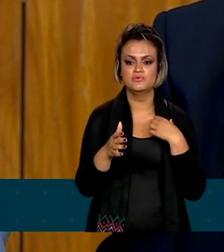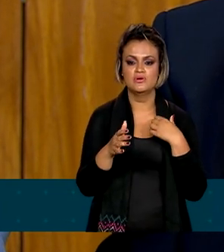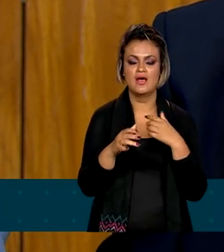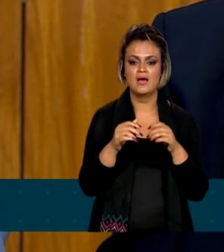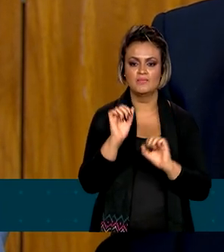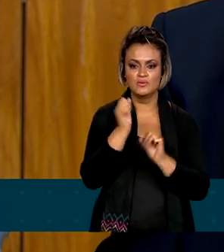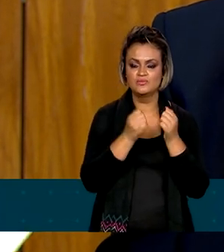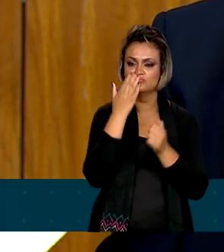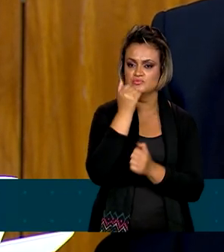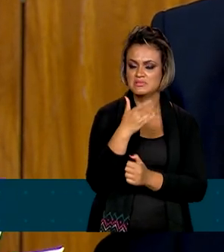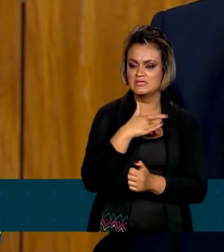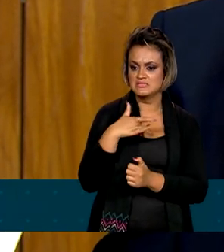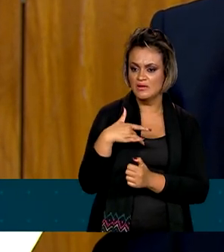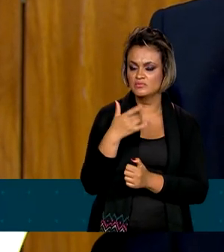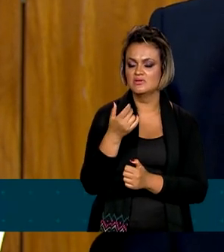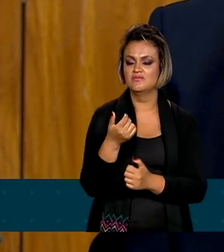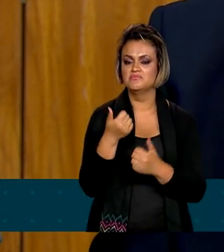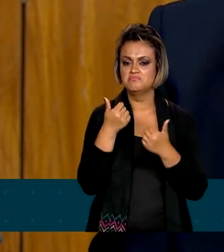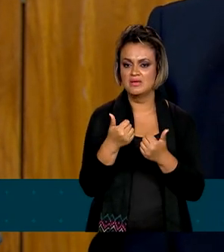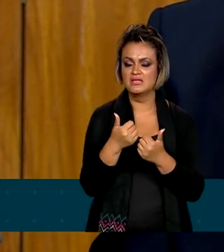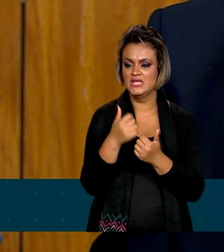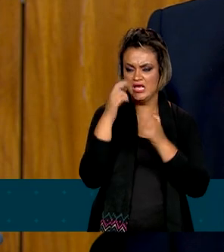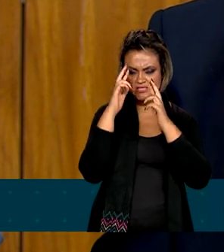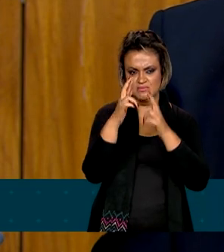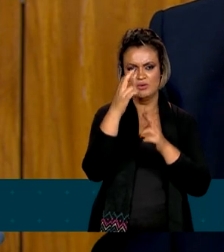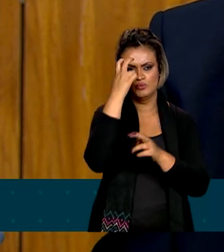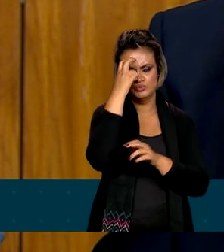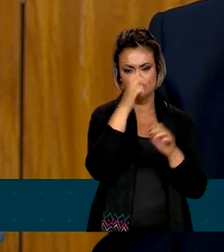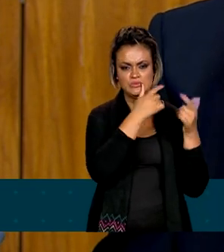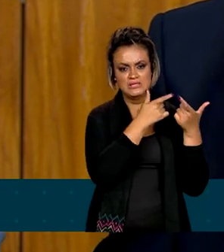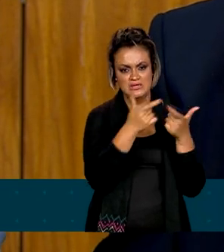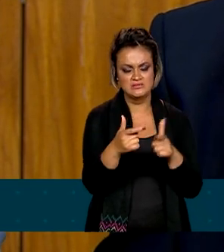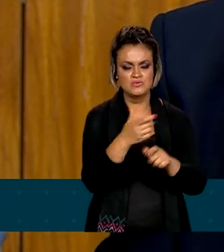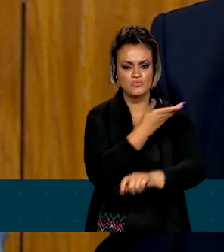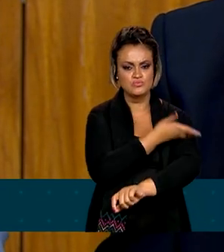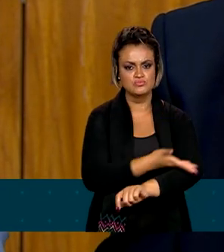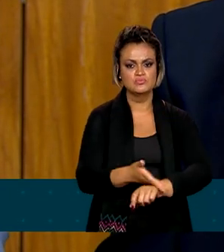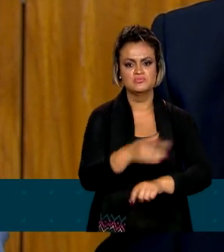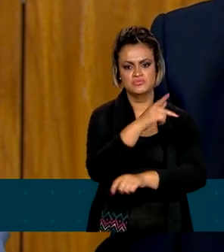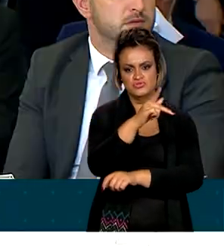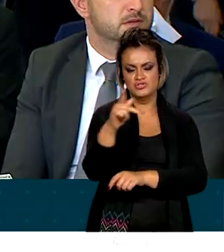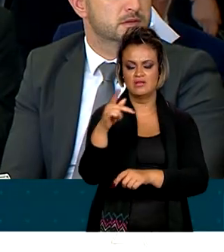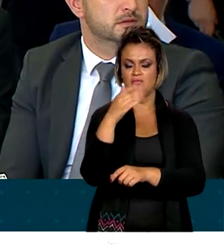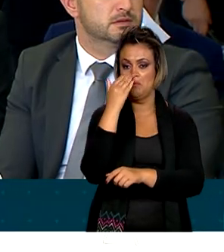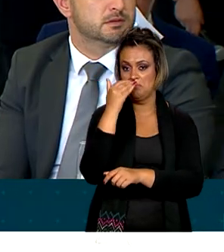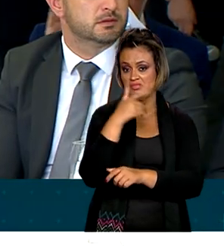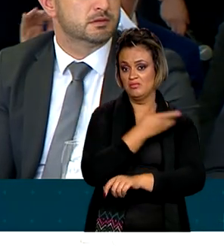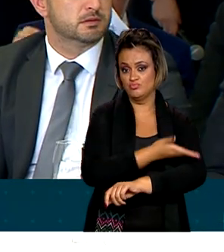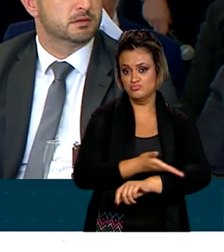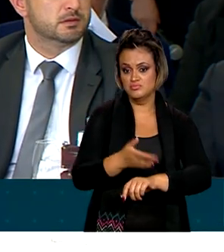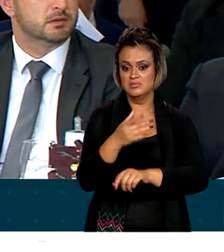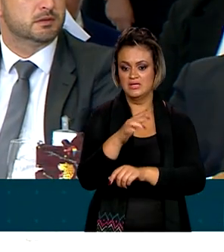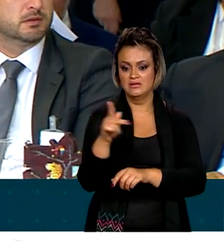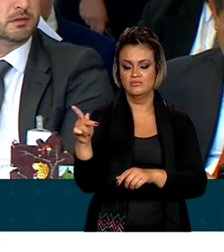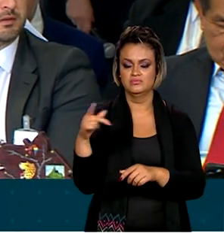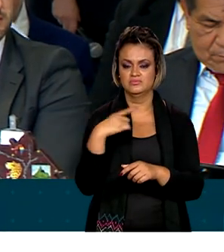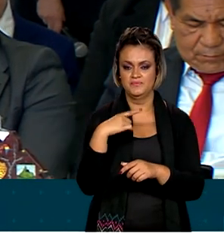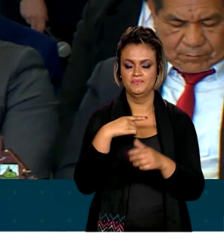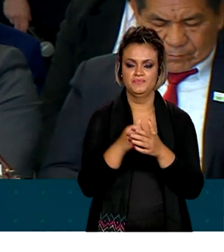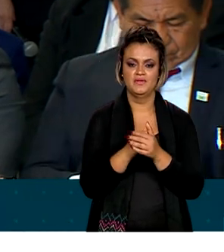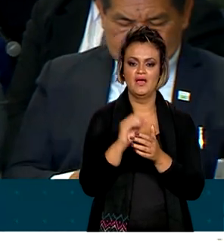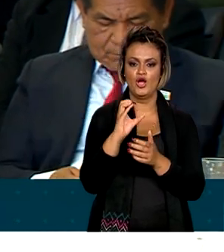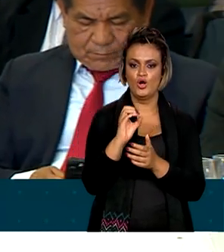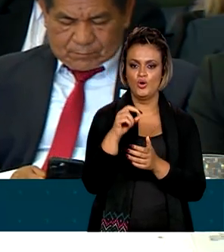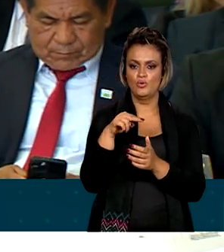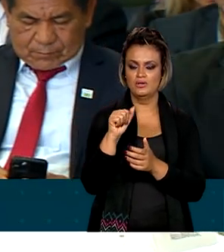produção de alimentos saudáveis que respeitem as culturas, as tradições e os hábitos alimentares. A Conab,